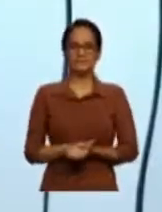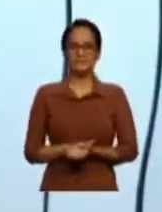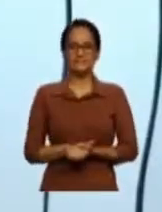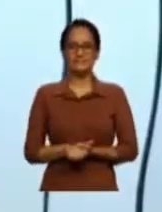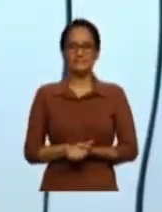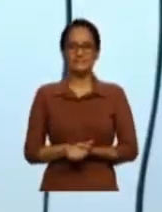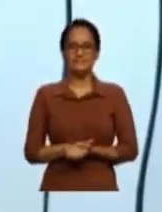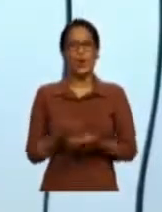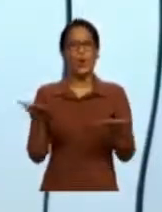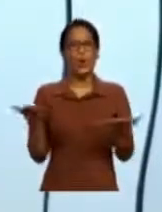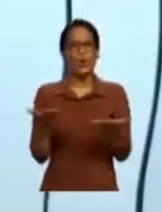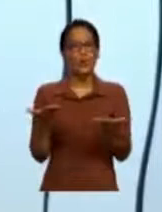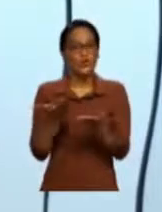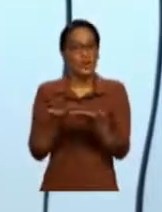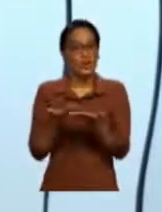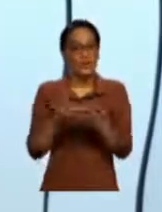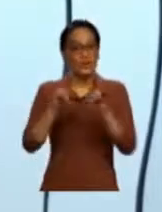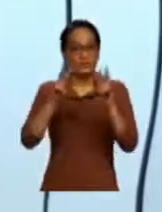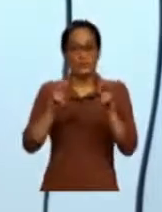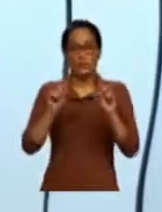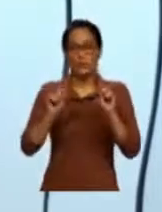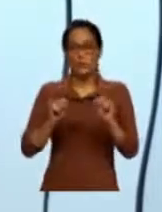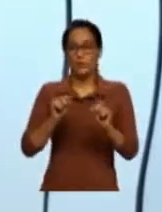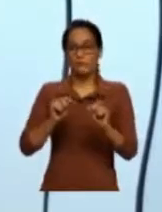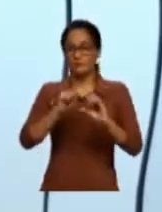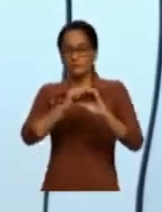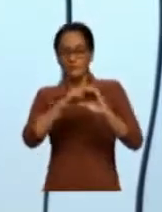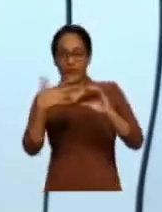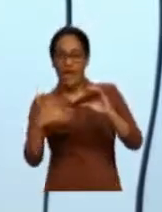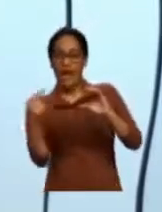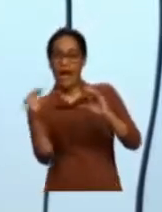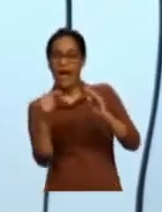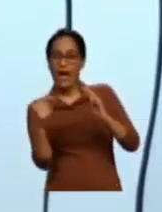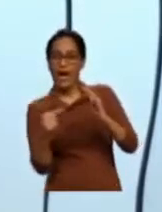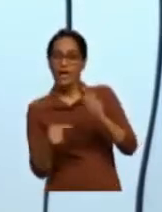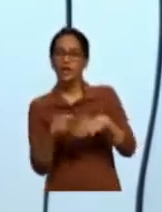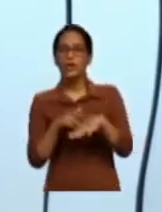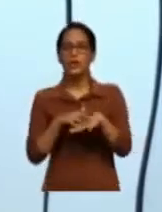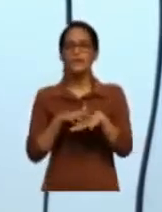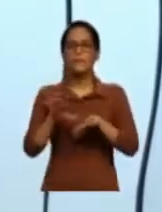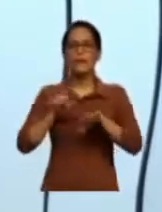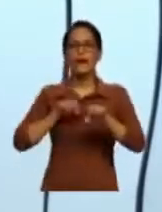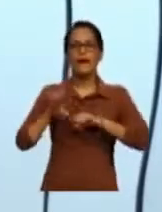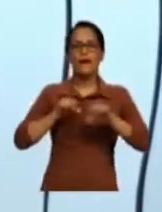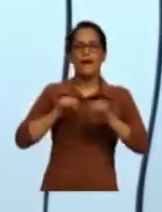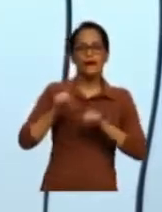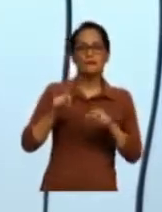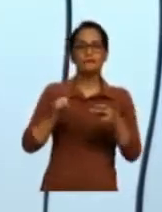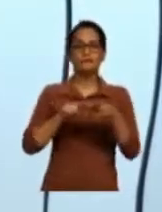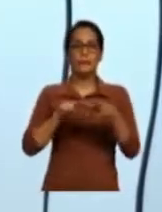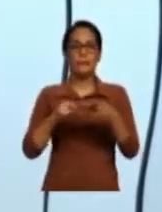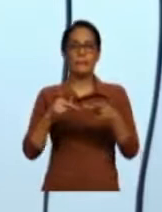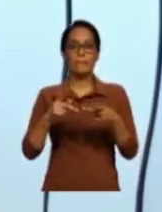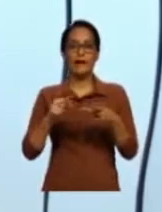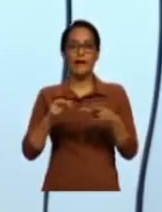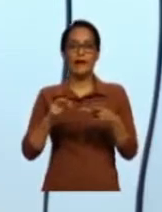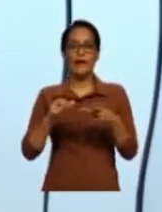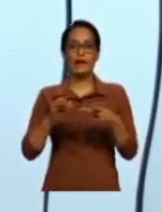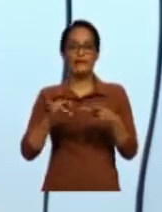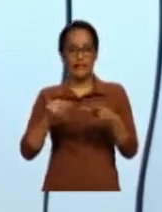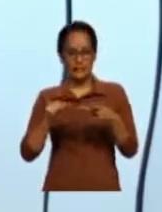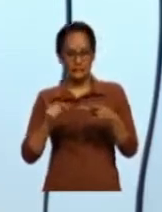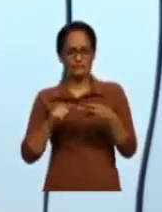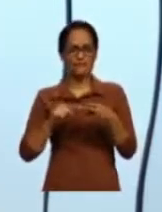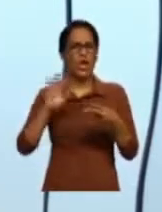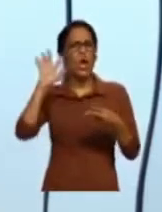Na aula de hoje, então, a gente vai caracterizar as doenças infecciosas e parasitárias, compreender